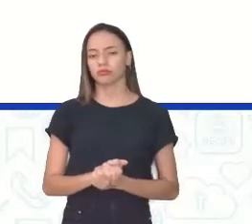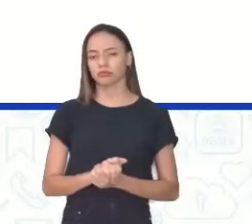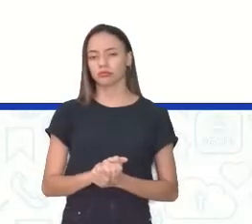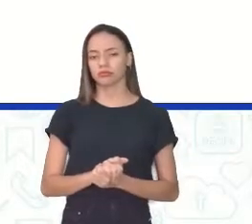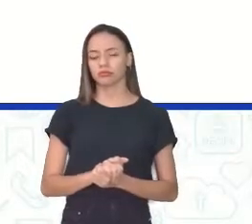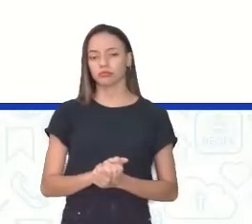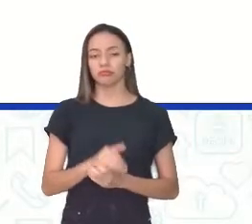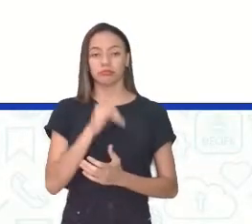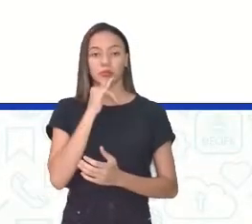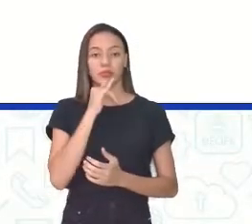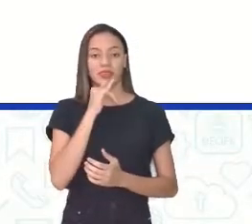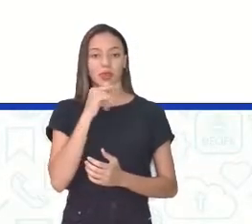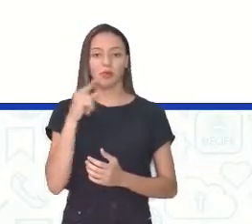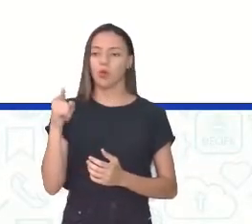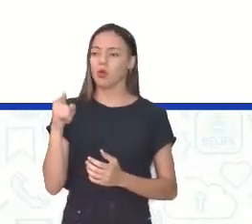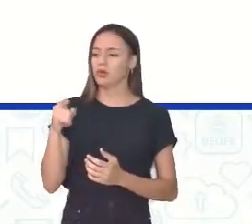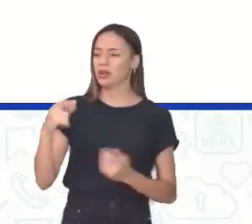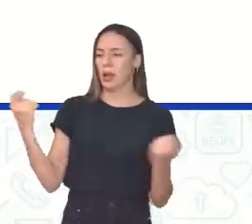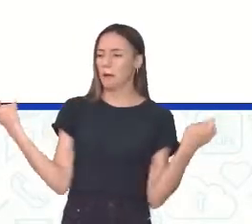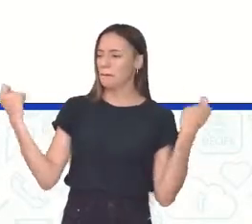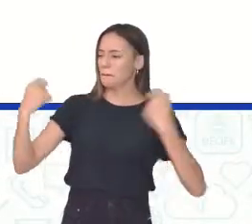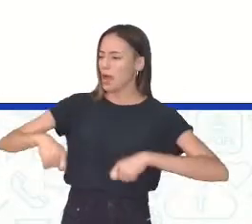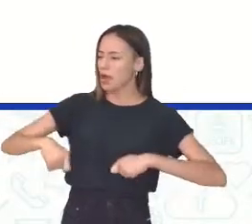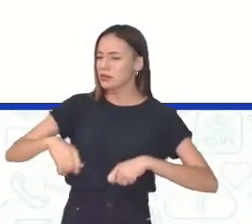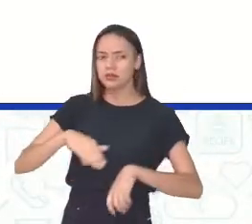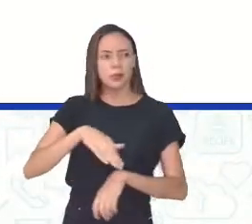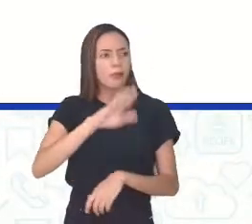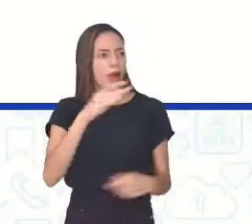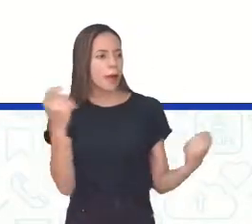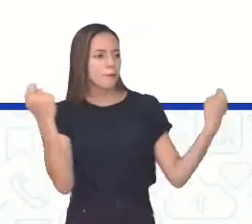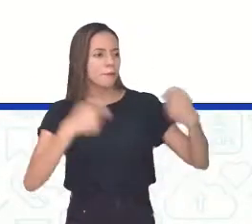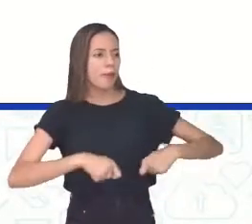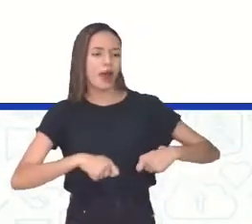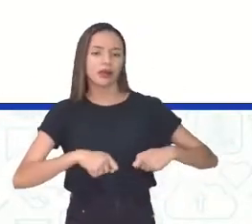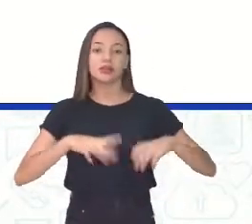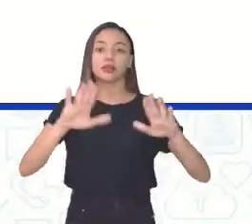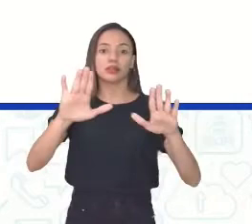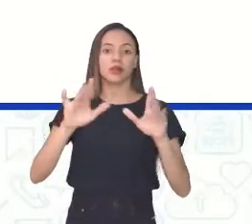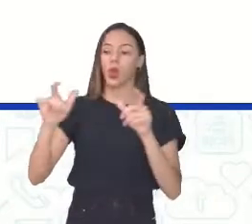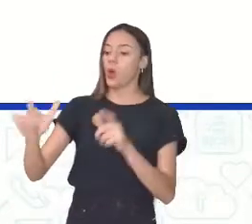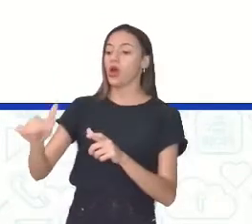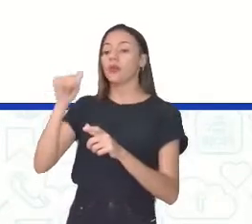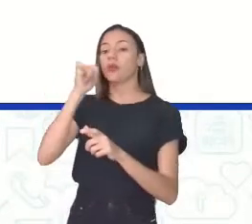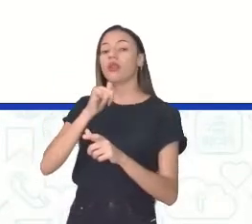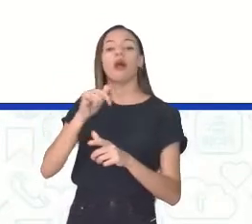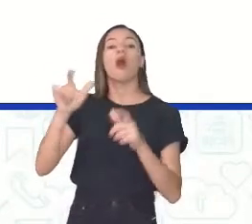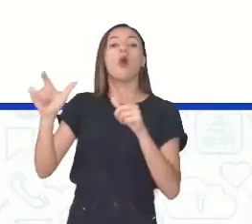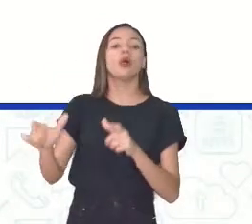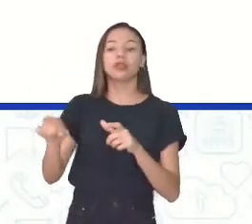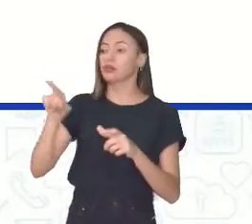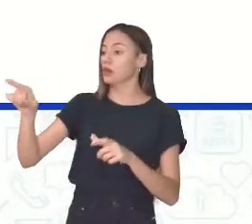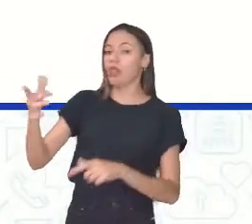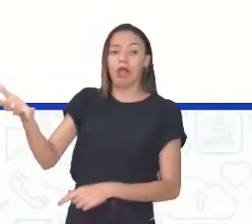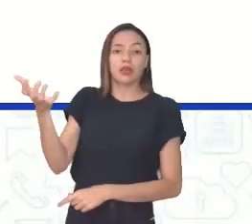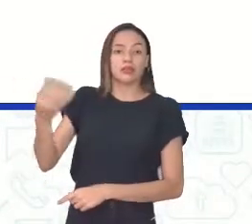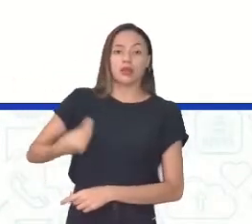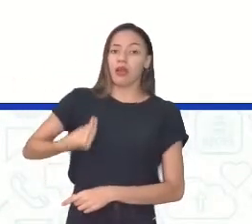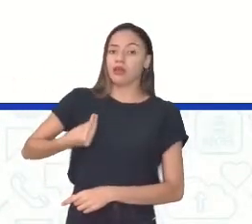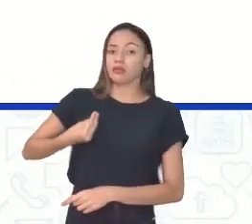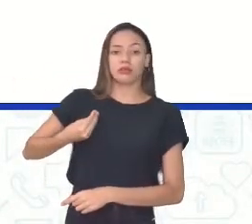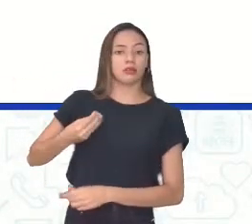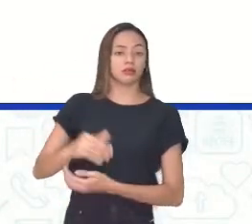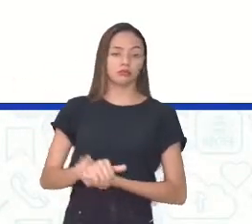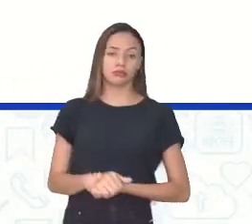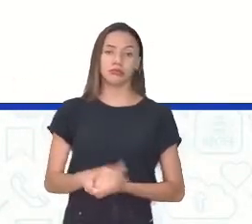esse negócio de menos capaz ou mais capaz, todo mundo é capaz, e lugar de mulher é onde ela quiser estar. Isso. Certo? É o que eu penso